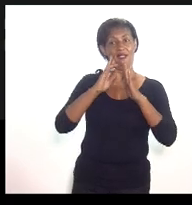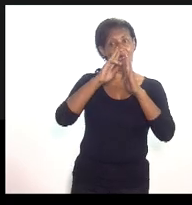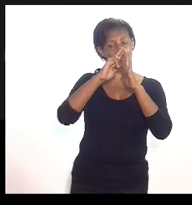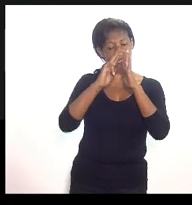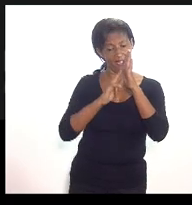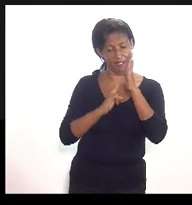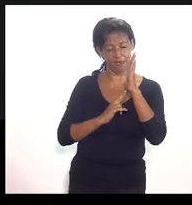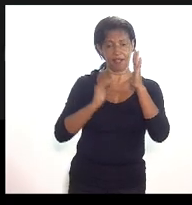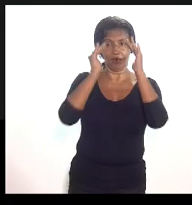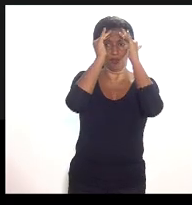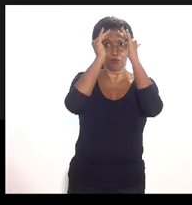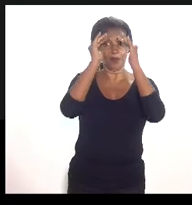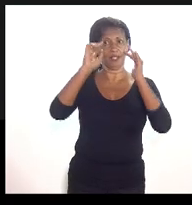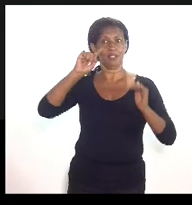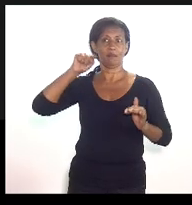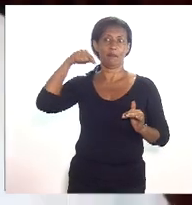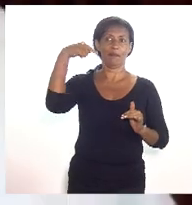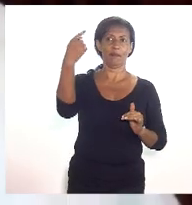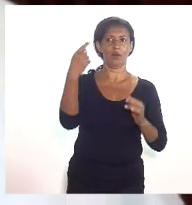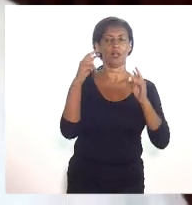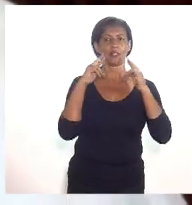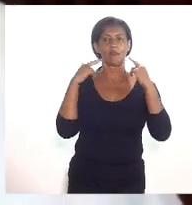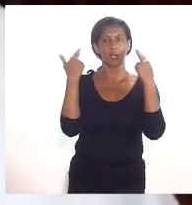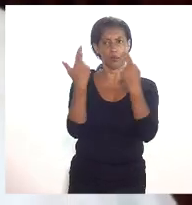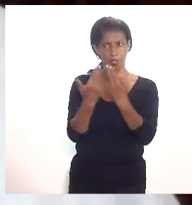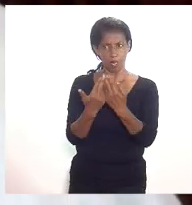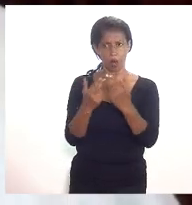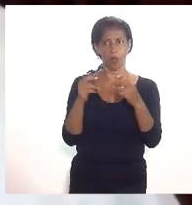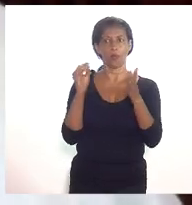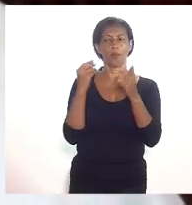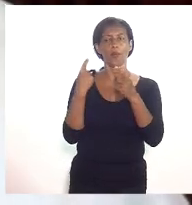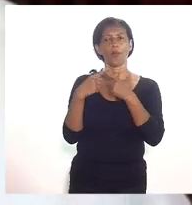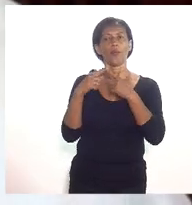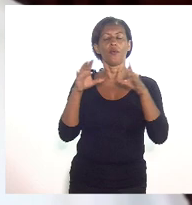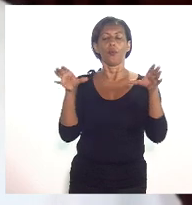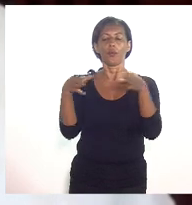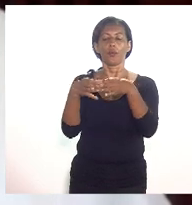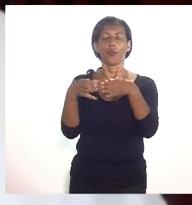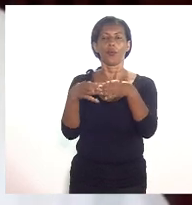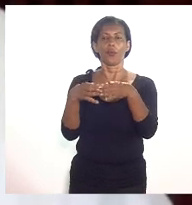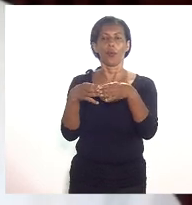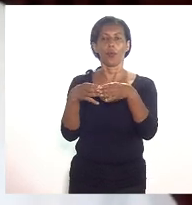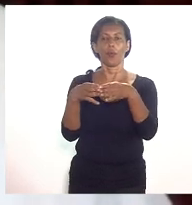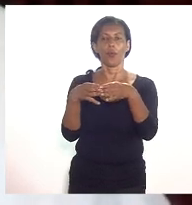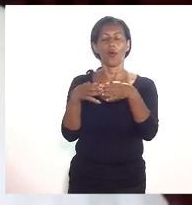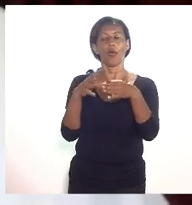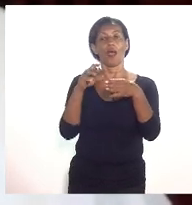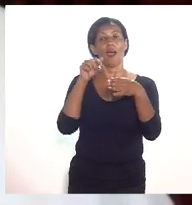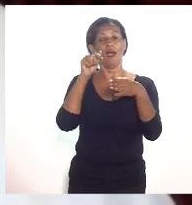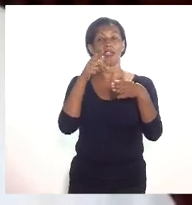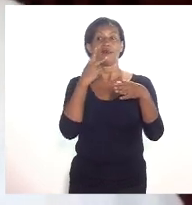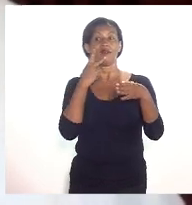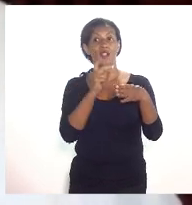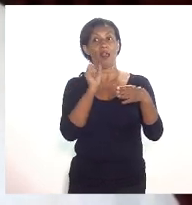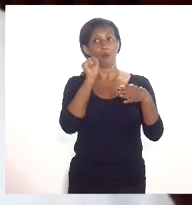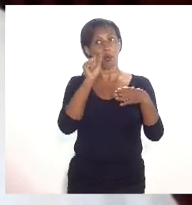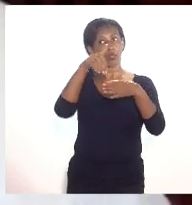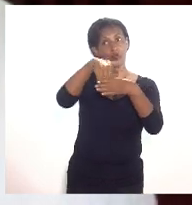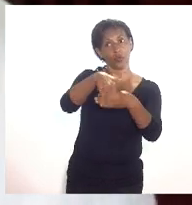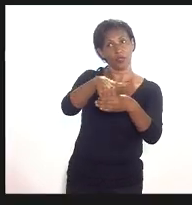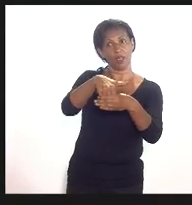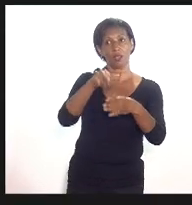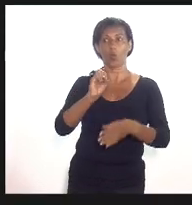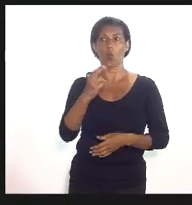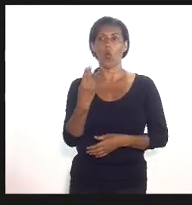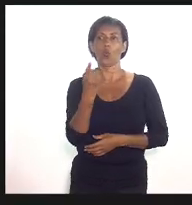cada relator tem que explicitar por que não veio no grupo e autorizar ou não a votação no grupo. Para